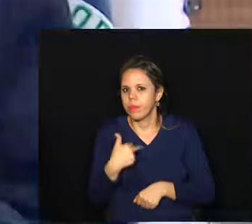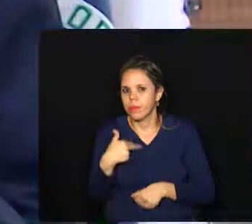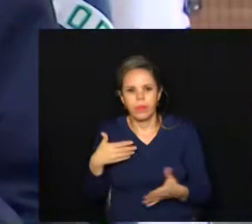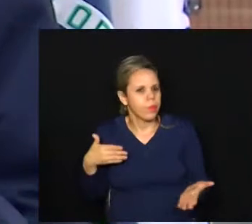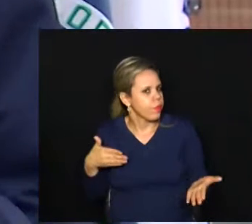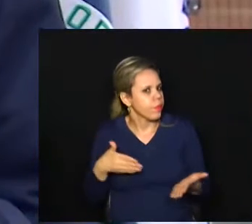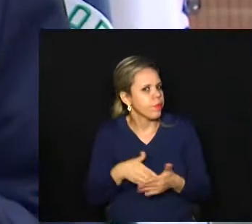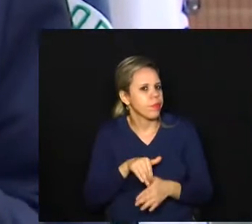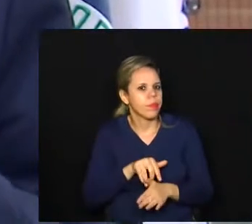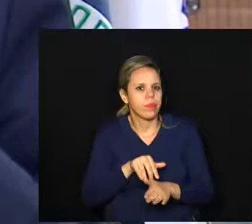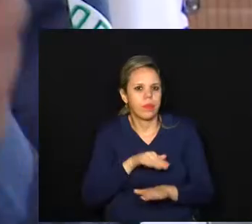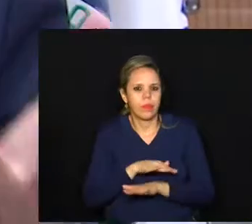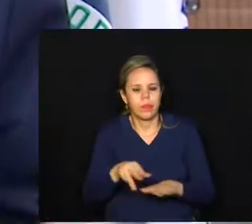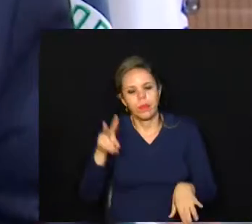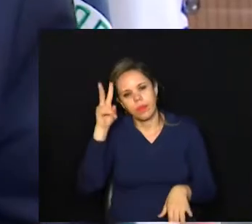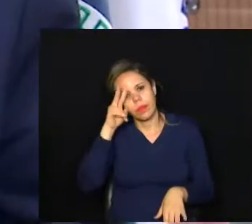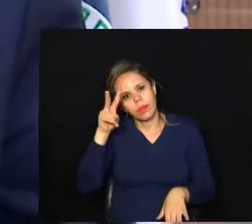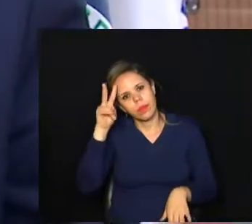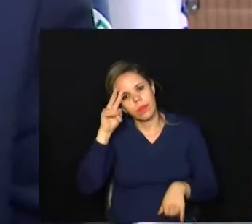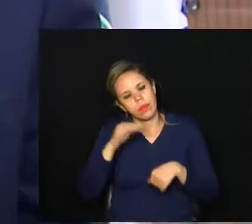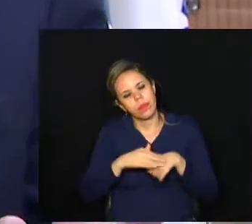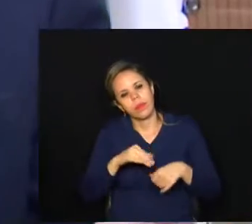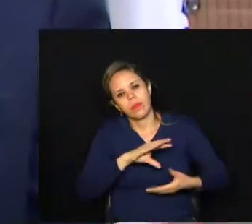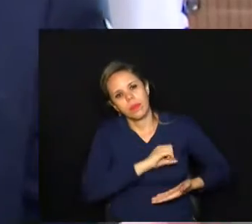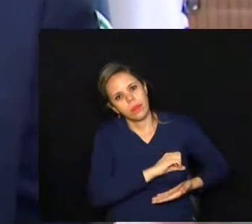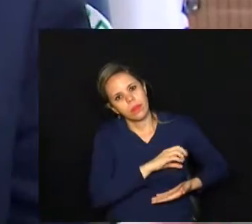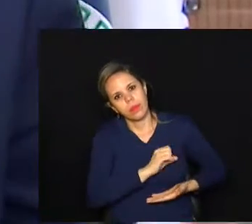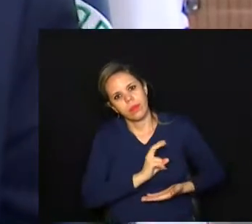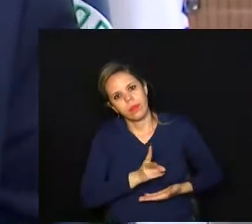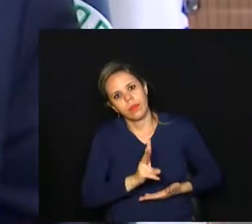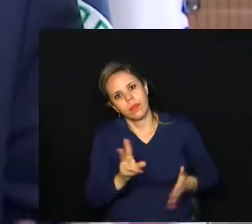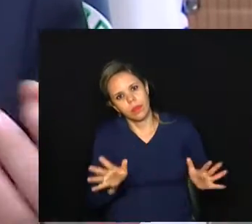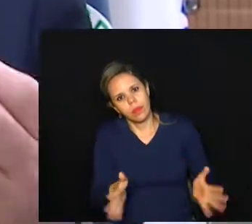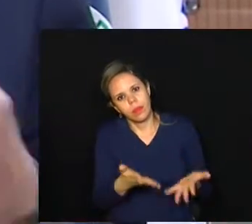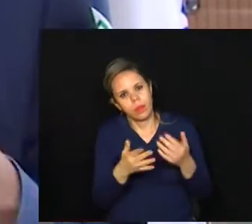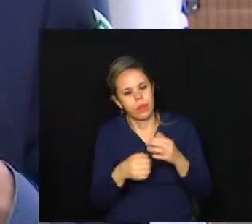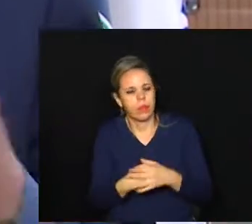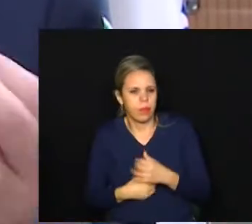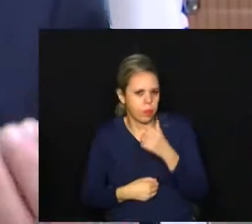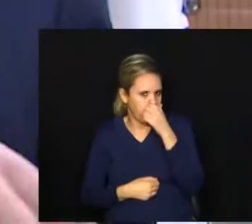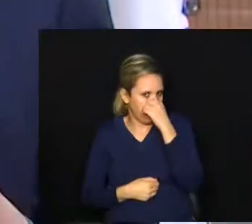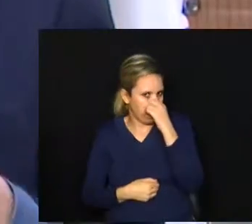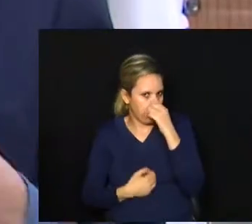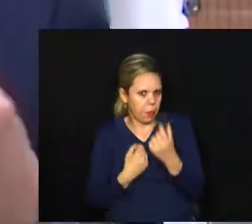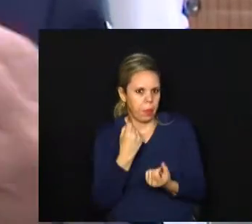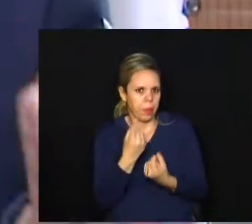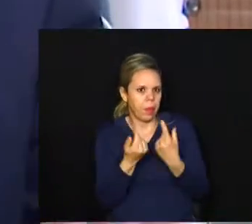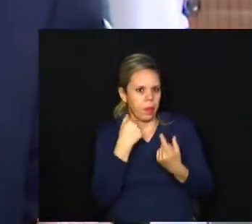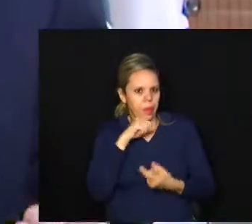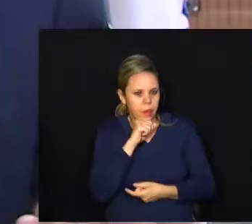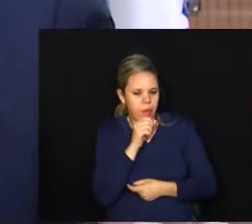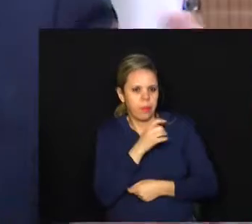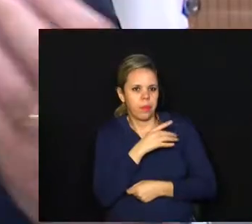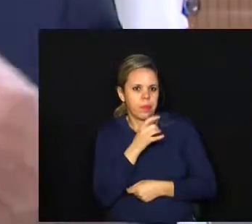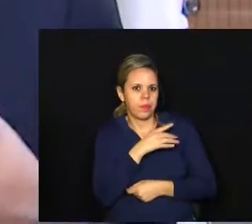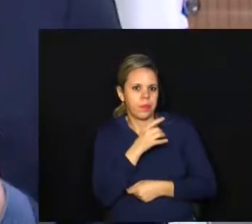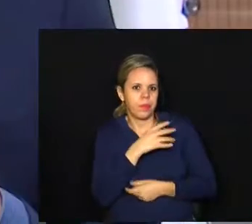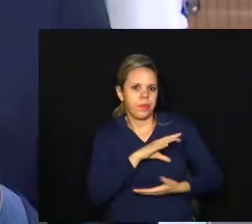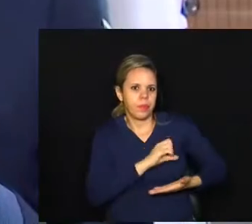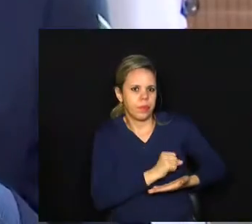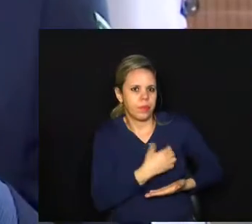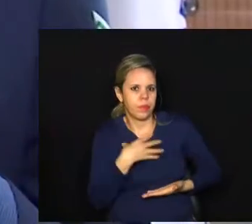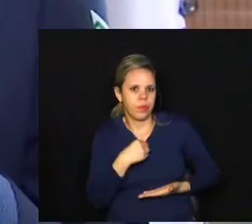interrompida. A gente tem que lembrar que o gesto de amamentação ele tem que ser estimulado, e algumas mães estão com medo de amamentar